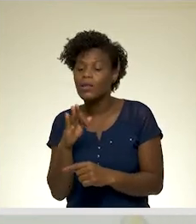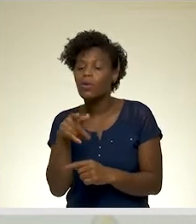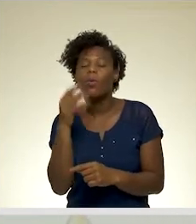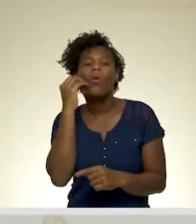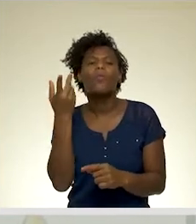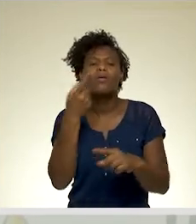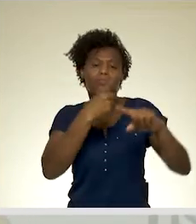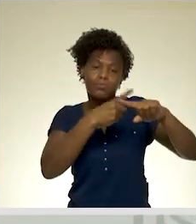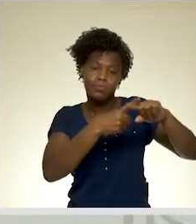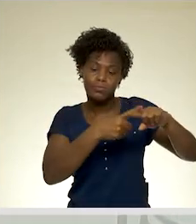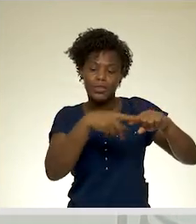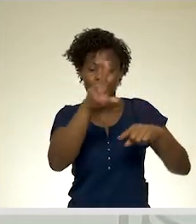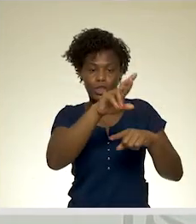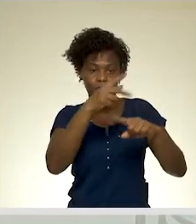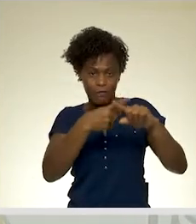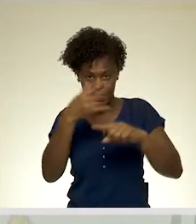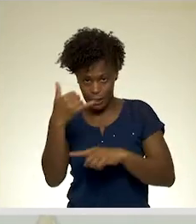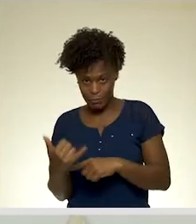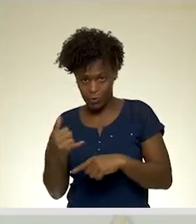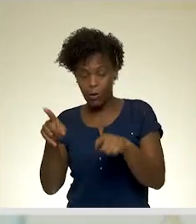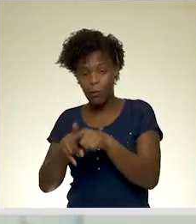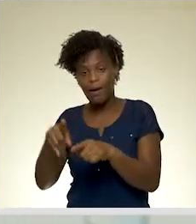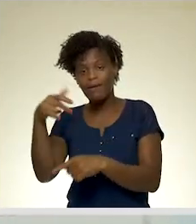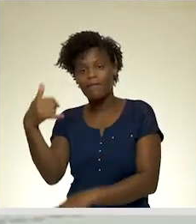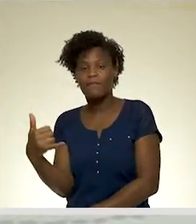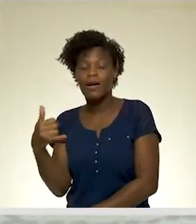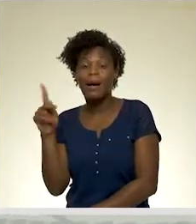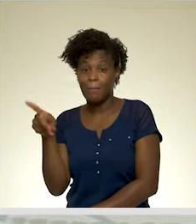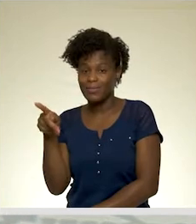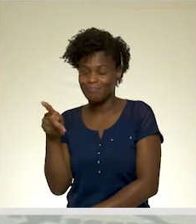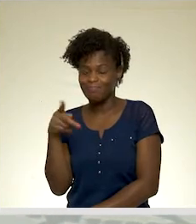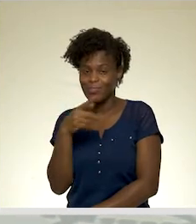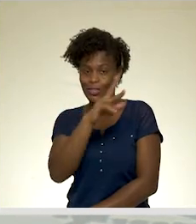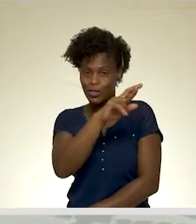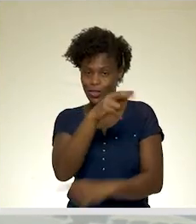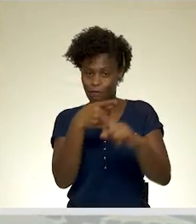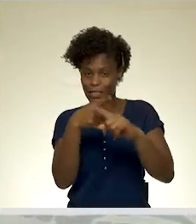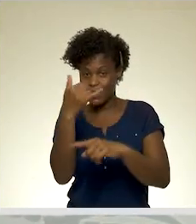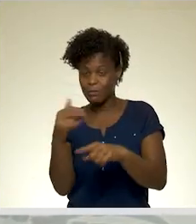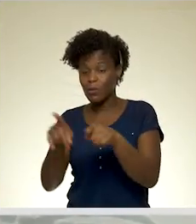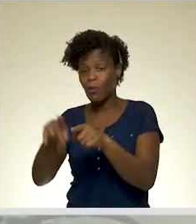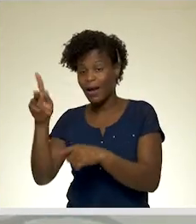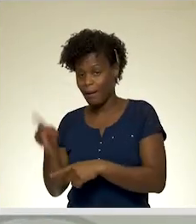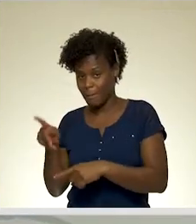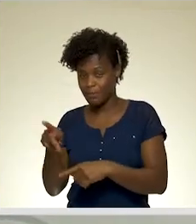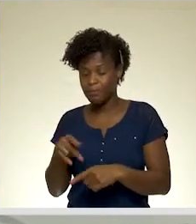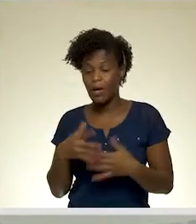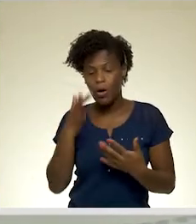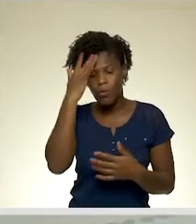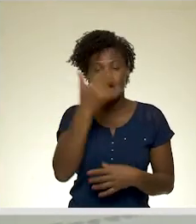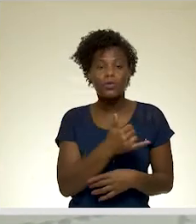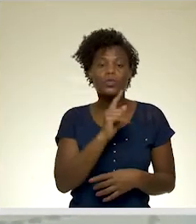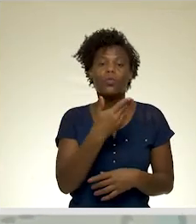produto entre elas. X vezes Y igual a K. A linha